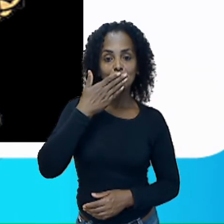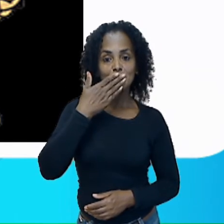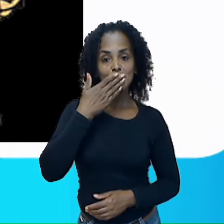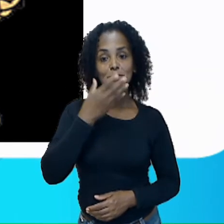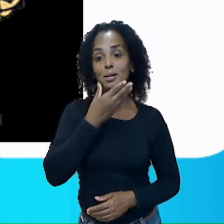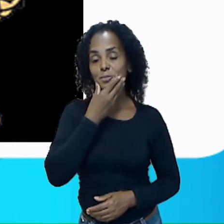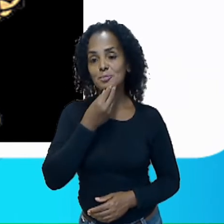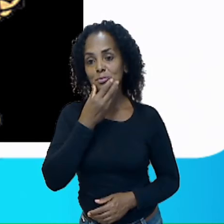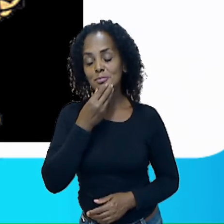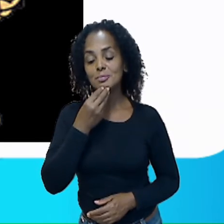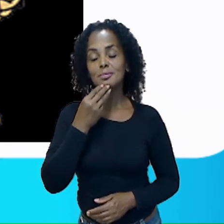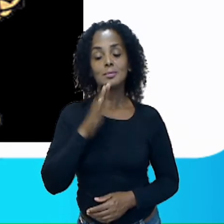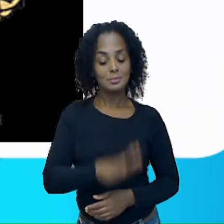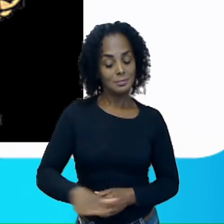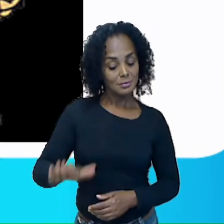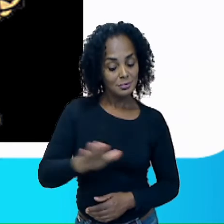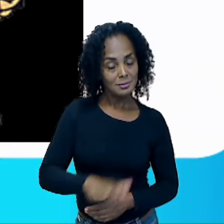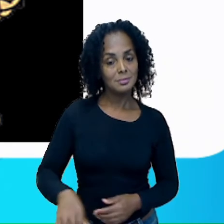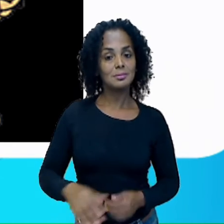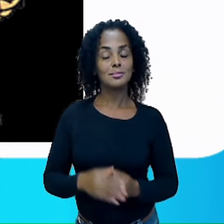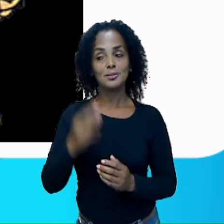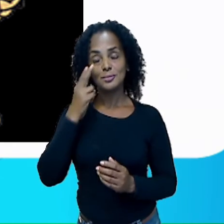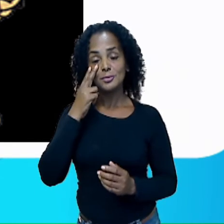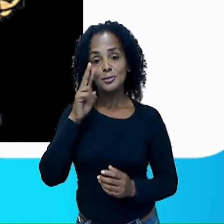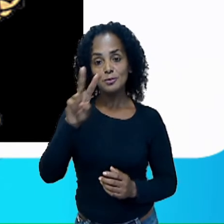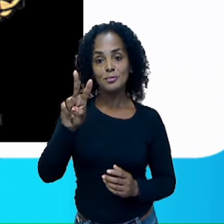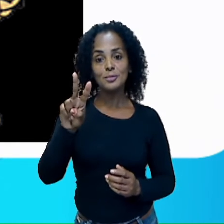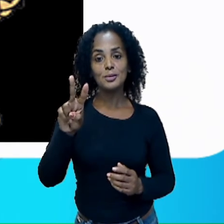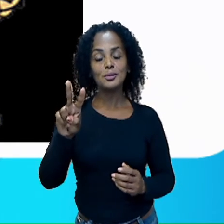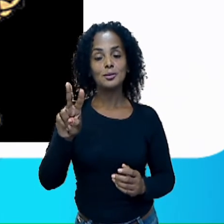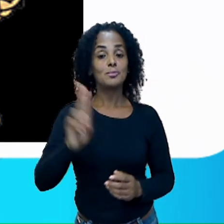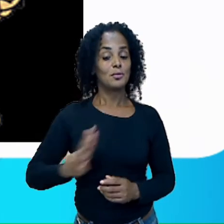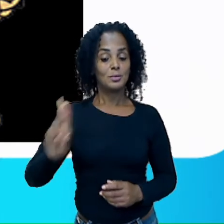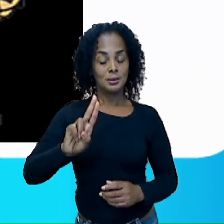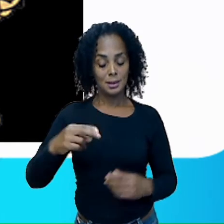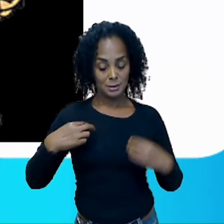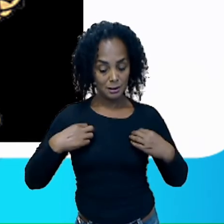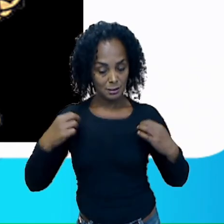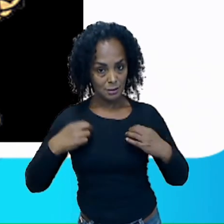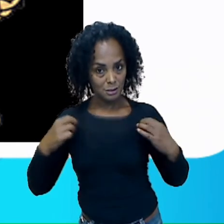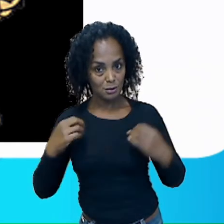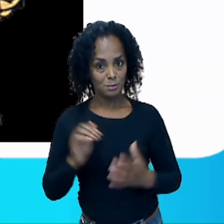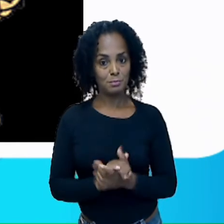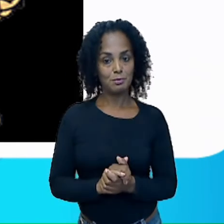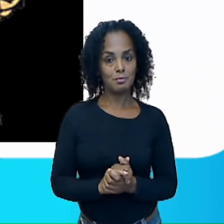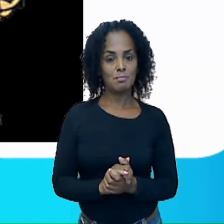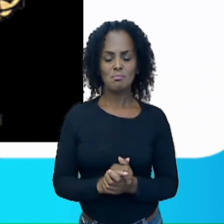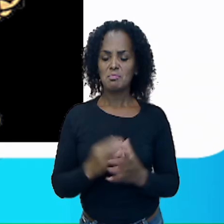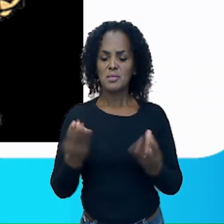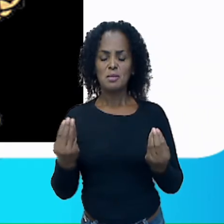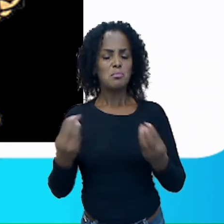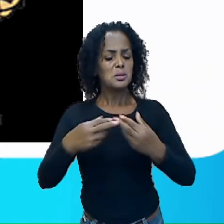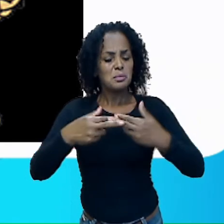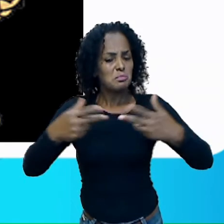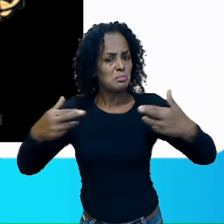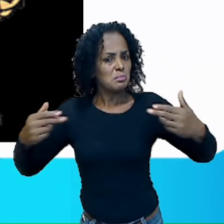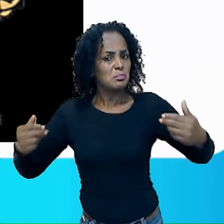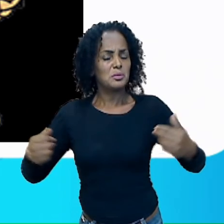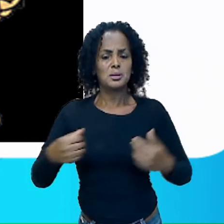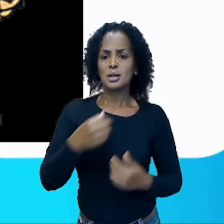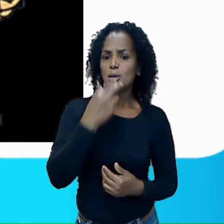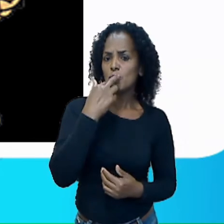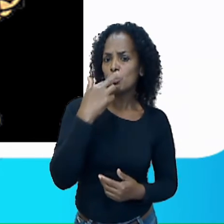que aqui as penas foram usadas nas roupinhas e aqui na cabeça do índiozinho. E muita cor, gente, né?